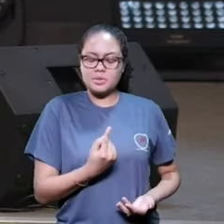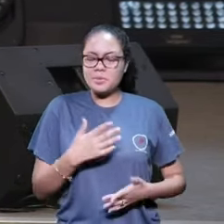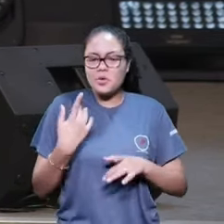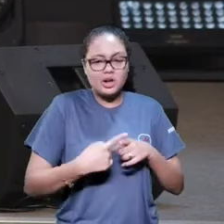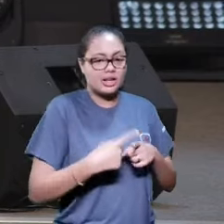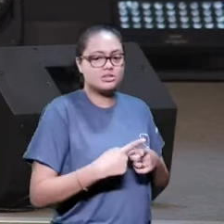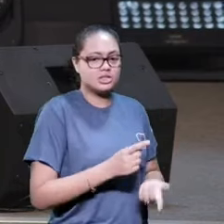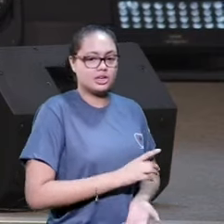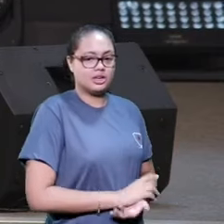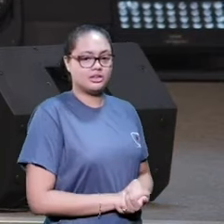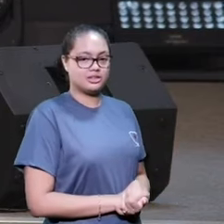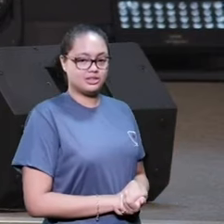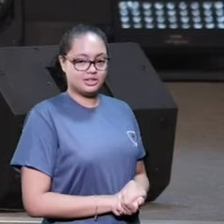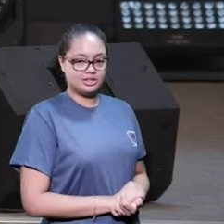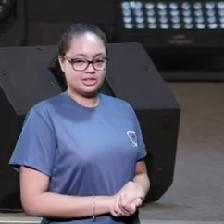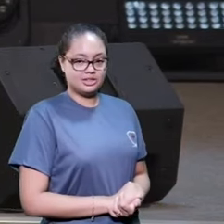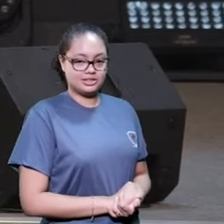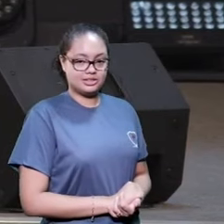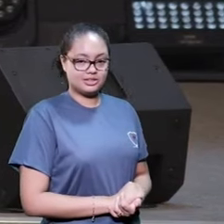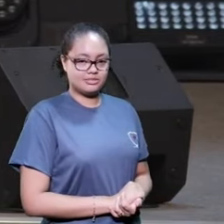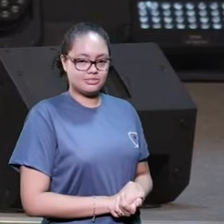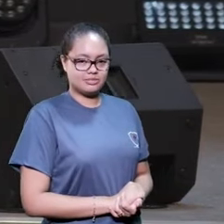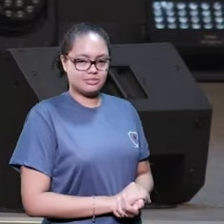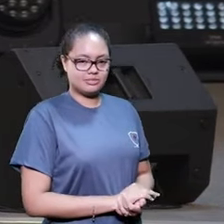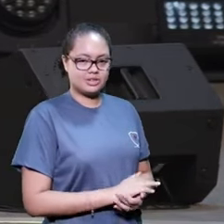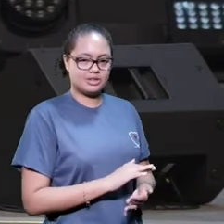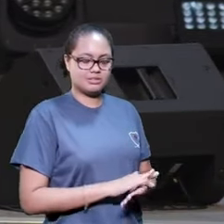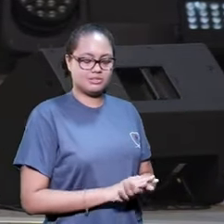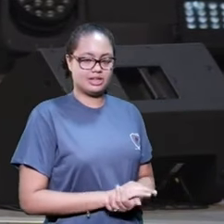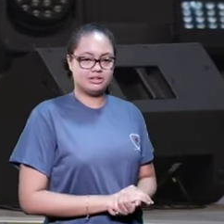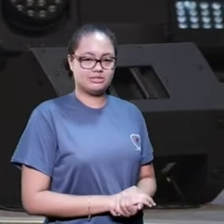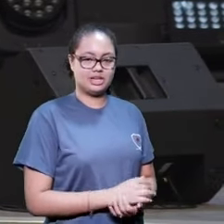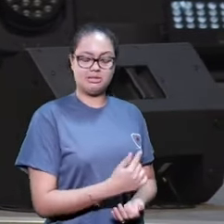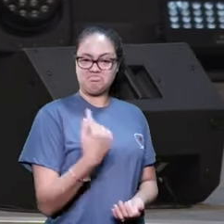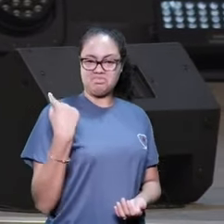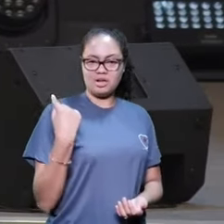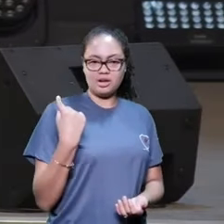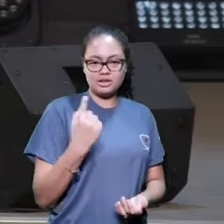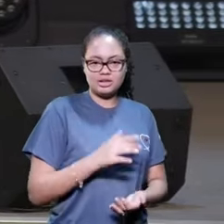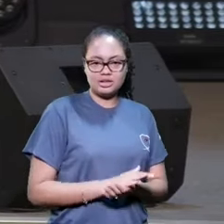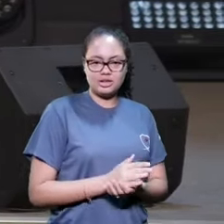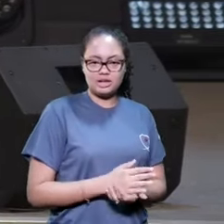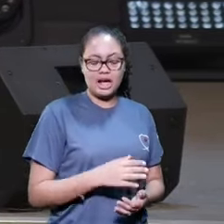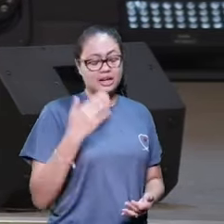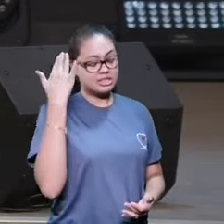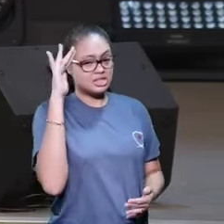diz, está lá dentro. Eu entendi porque está na porta.